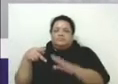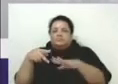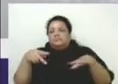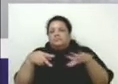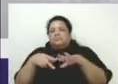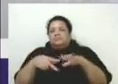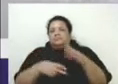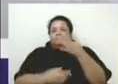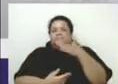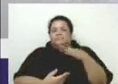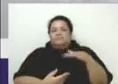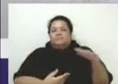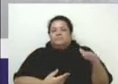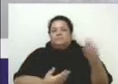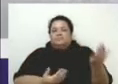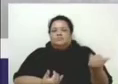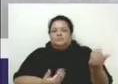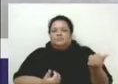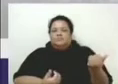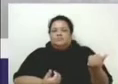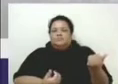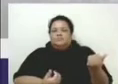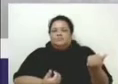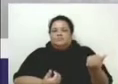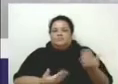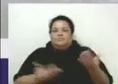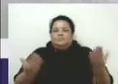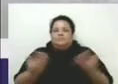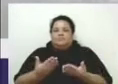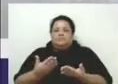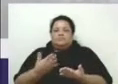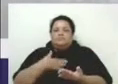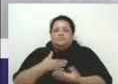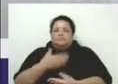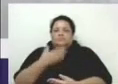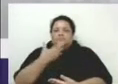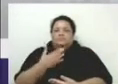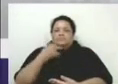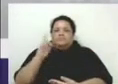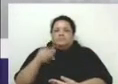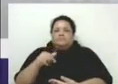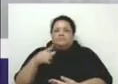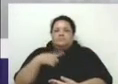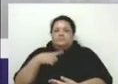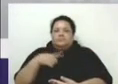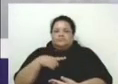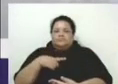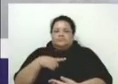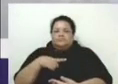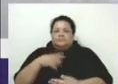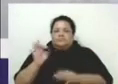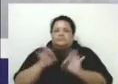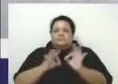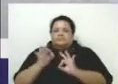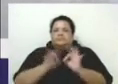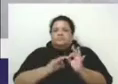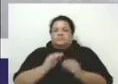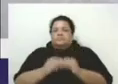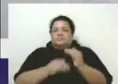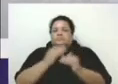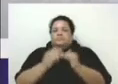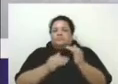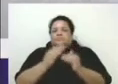encaminhamento hoje, qual é os programas, se a Secretaria tem um programa para ser desenvolvido, que nos informe, se